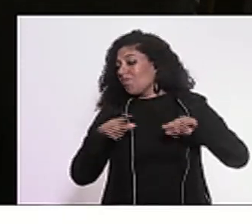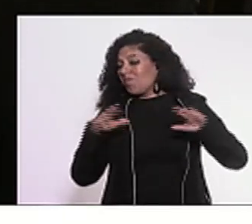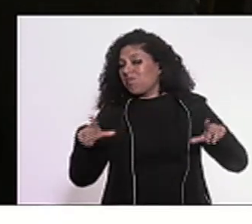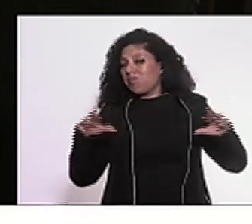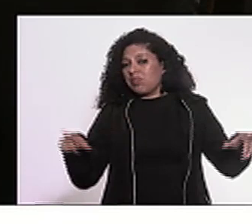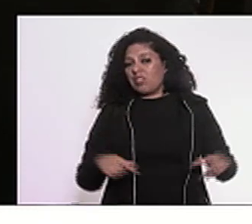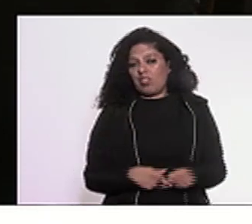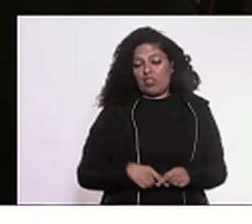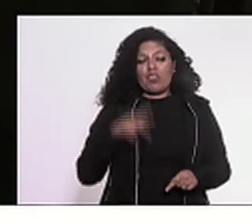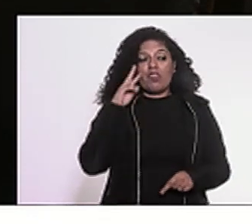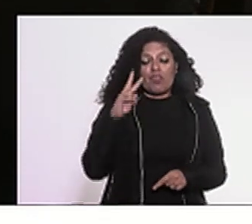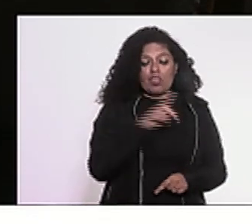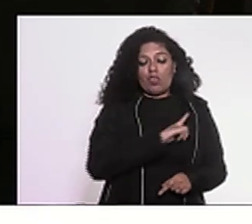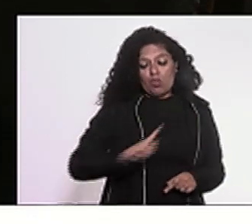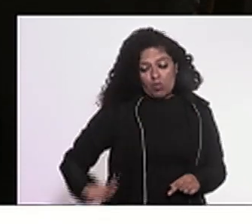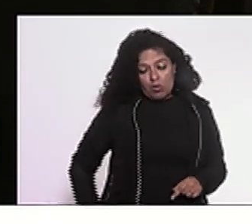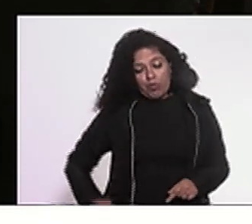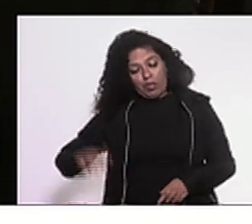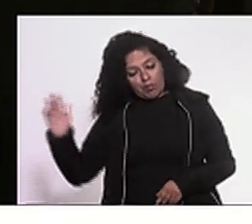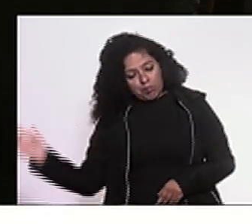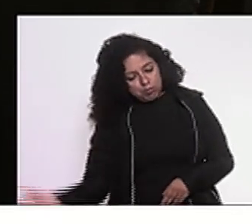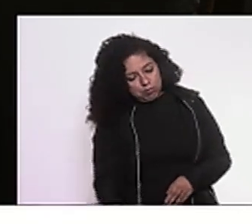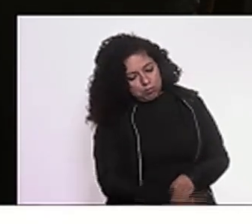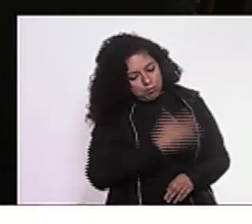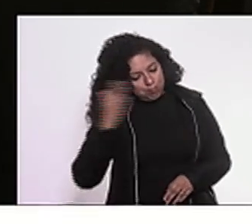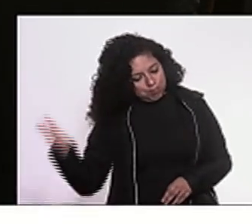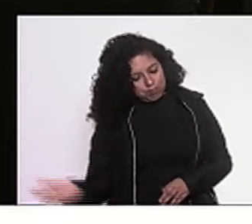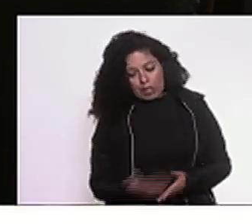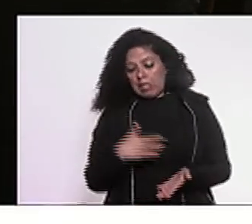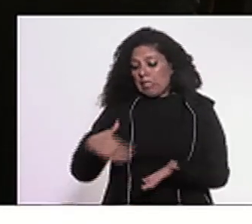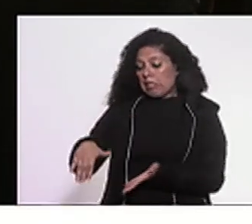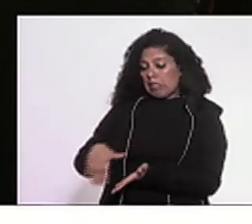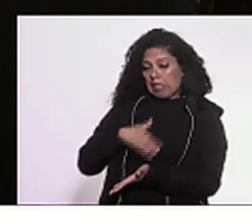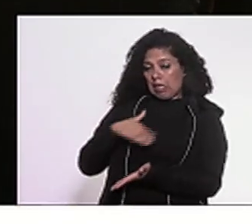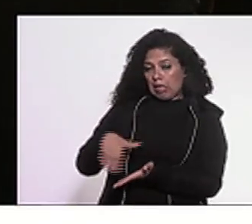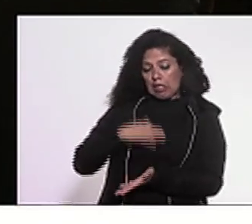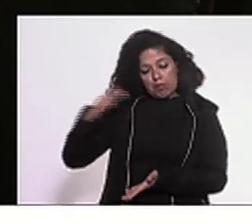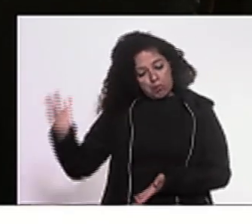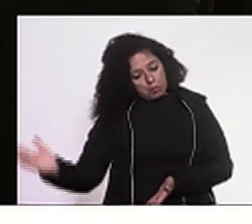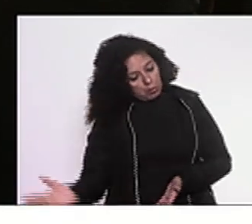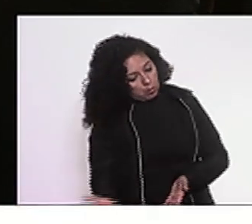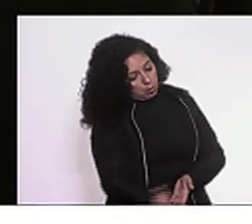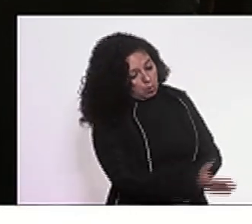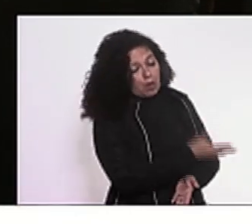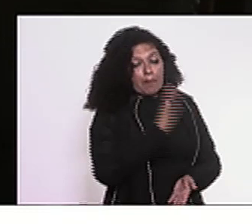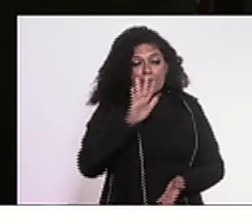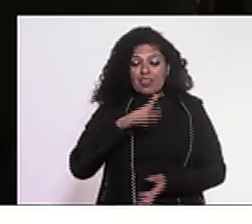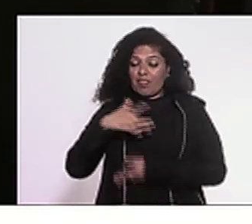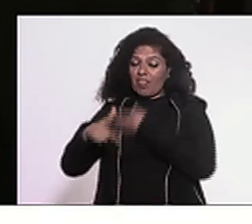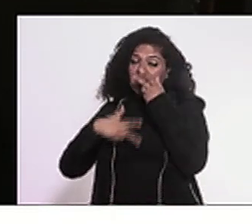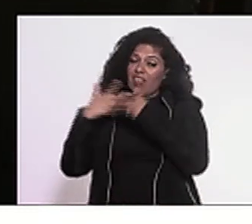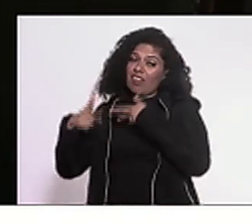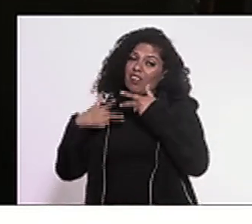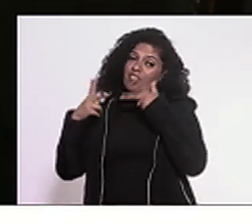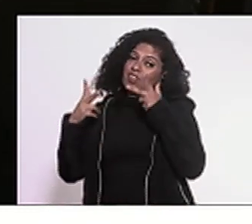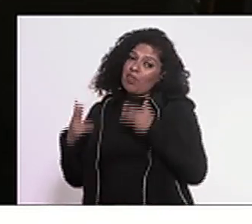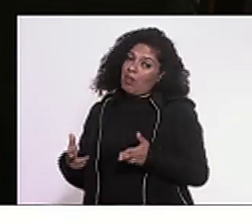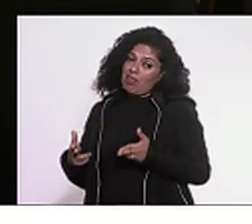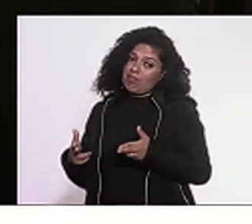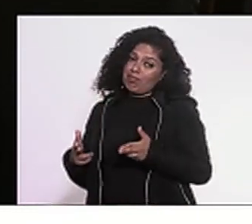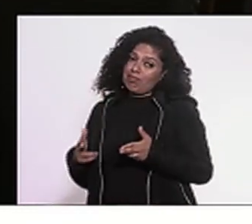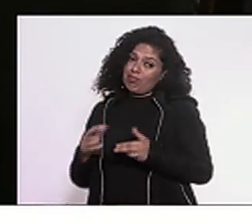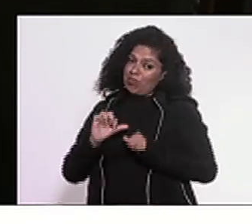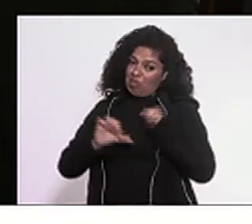tantos governos passarem, tantos secretariados passarem, e a fala continua a mesma, mas as mudanças